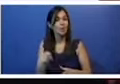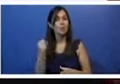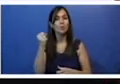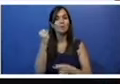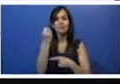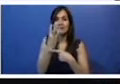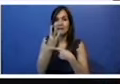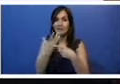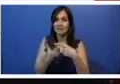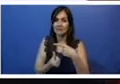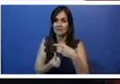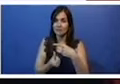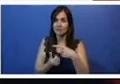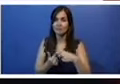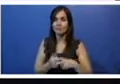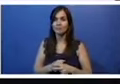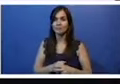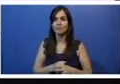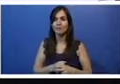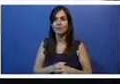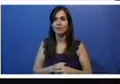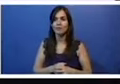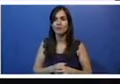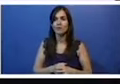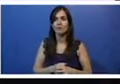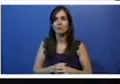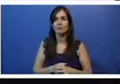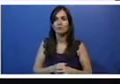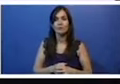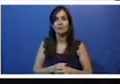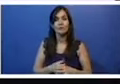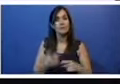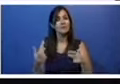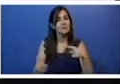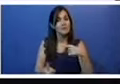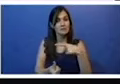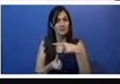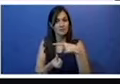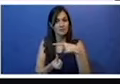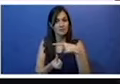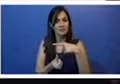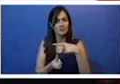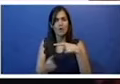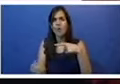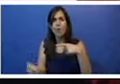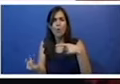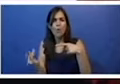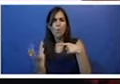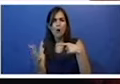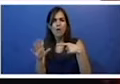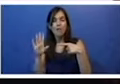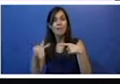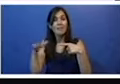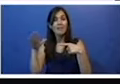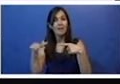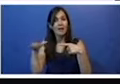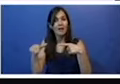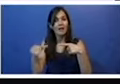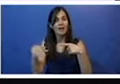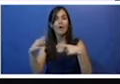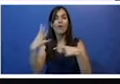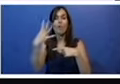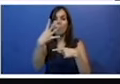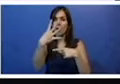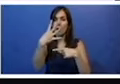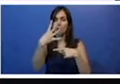três aqui ó em quantas partes foi dividido seis também quantas partes pintadas